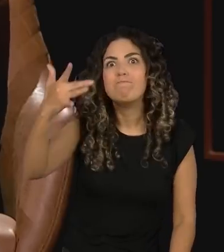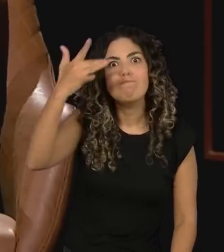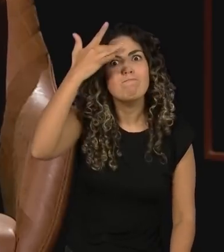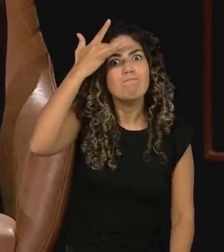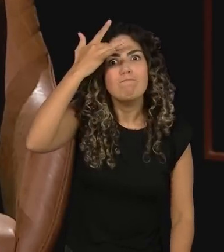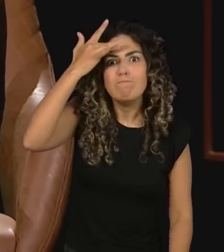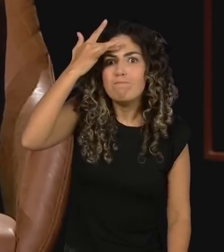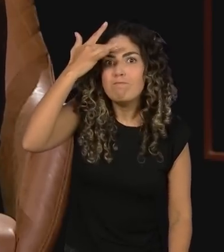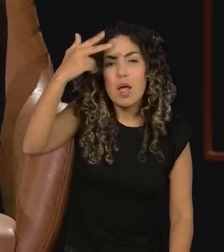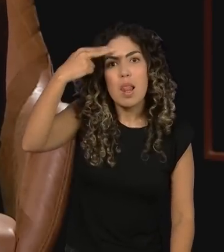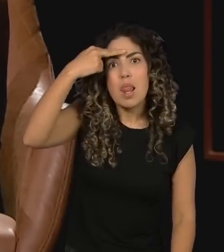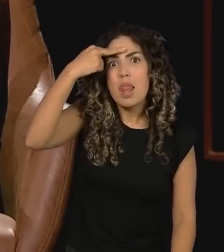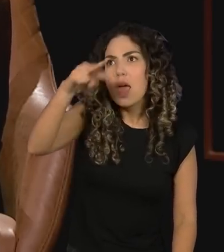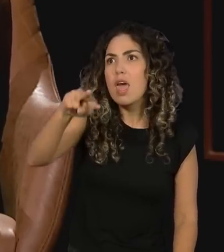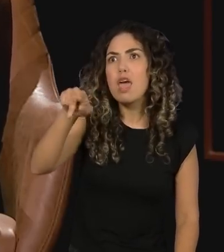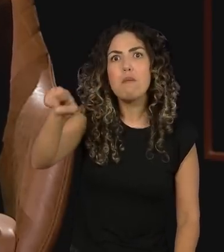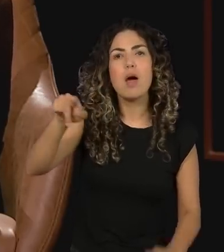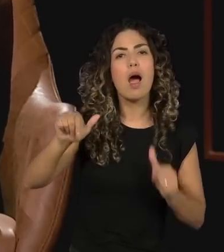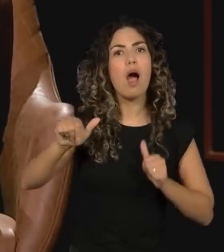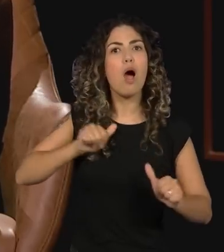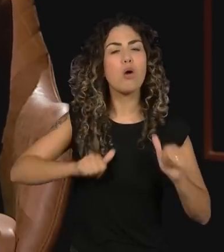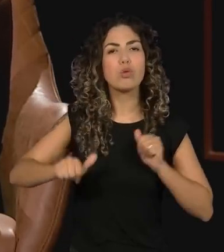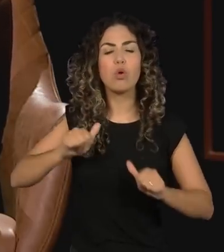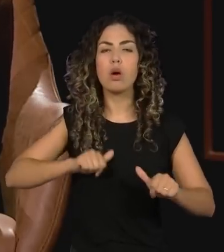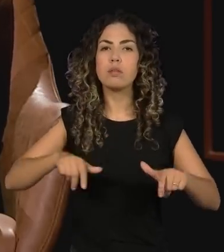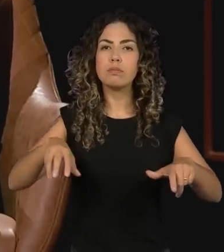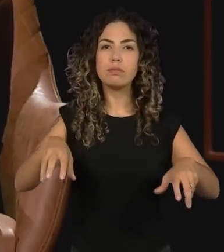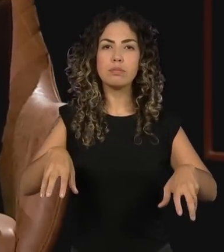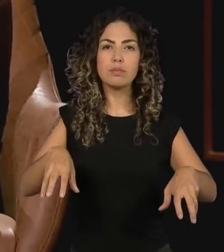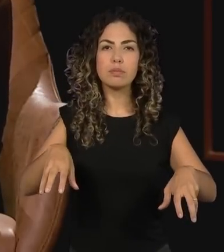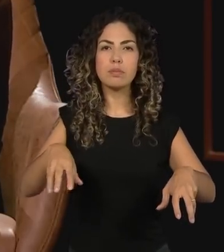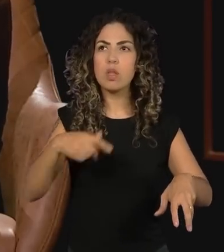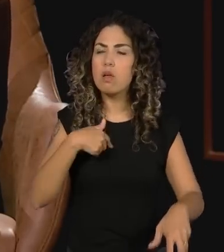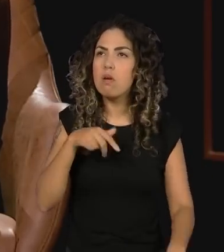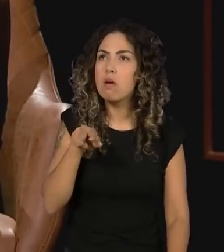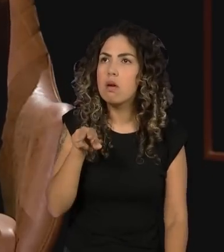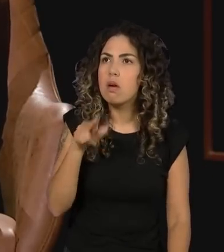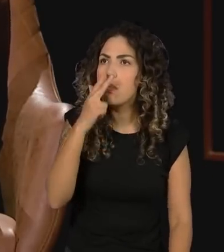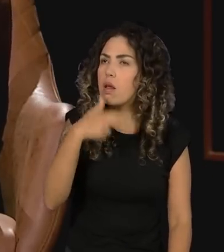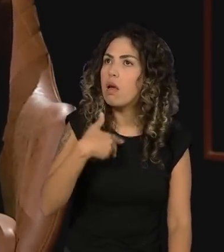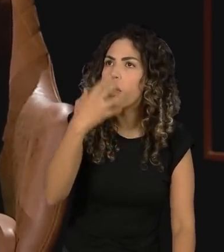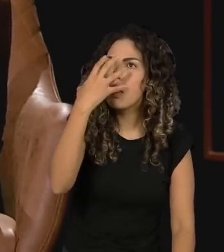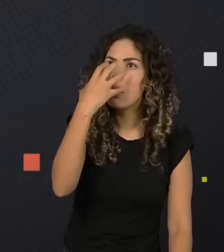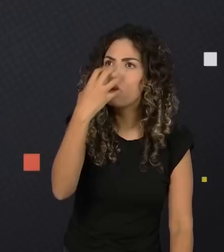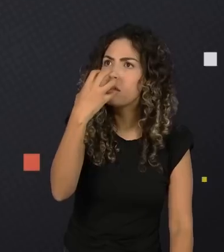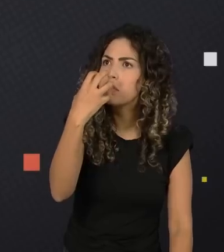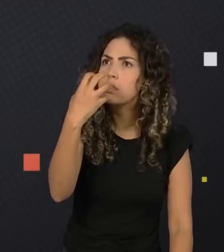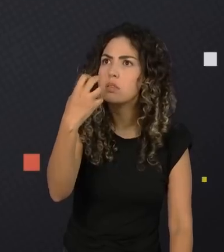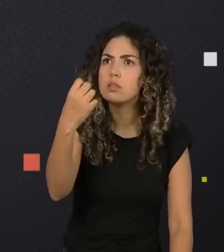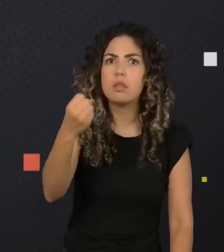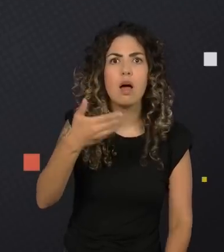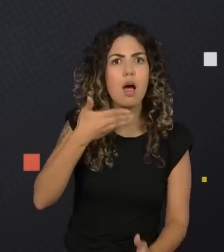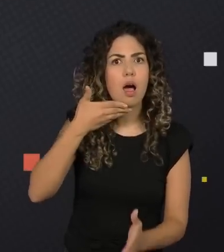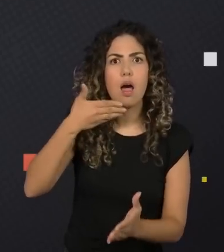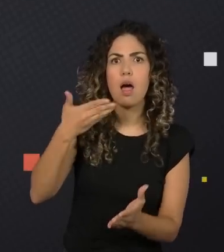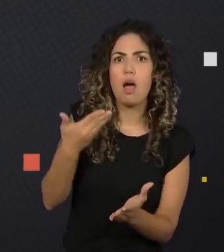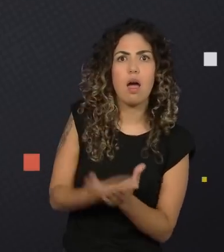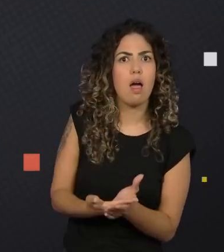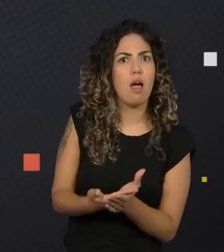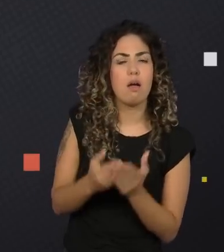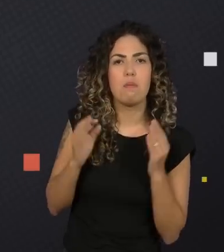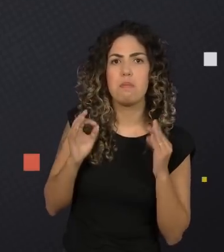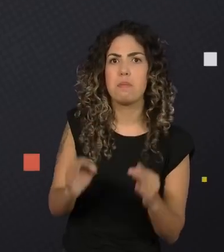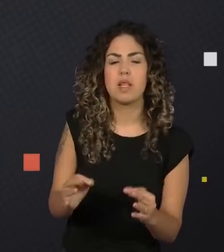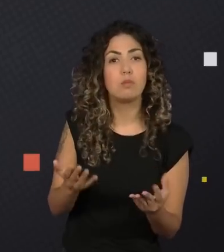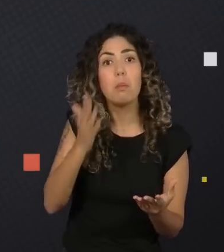cena, é ficar magnetizado, hipnotizado e com a boca aberta, sabe?